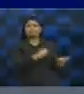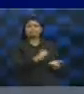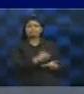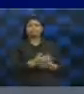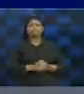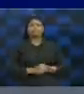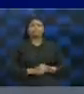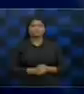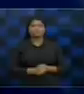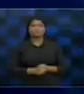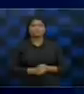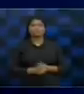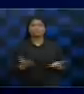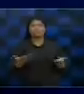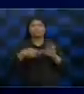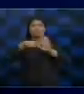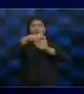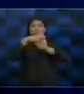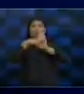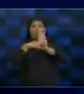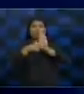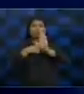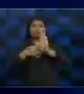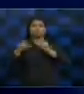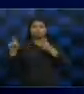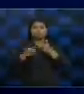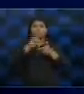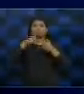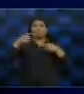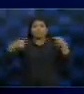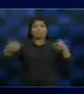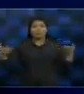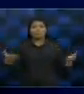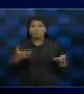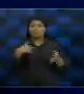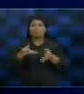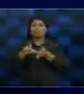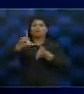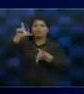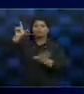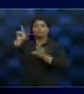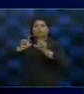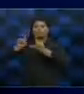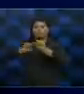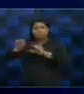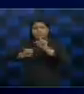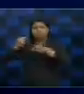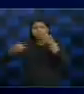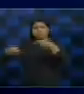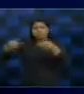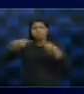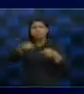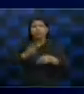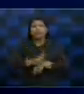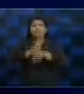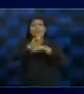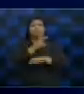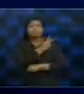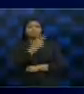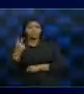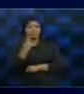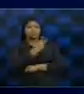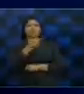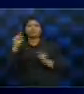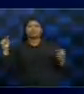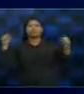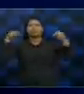Obrigado. As regras deste novo encontro foram definidas em comum acordo com os representantes das duas coligações em reunião